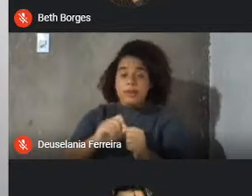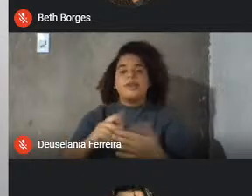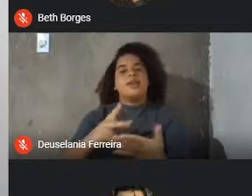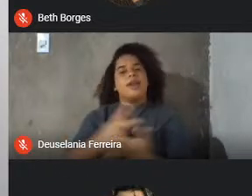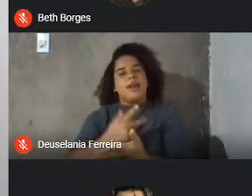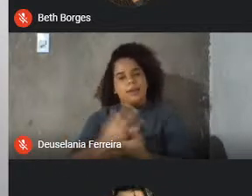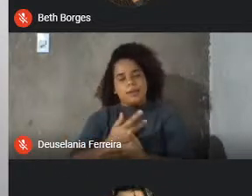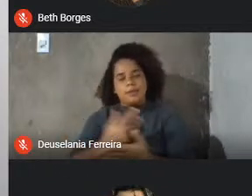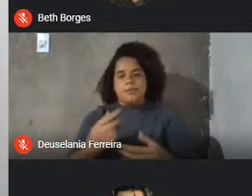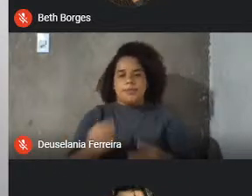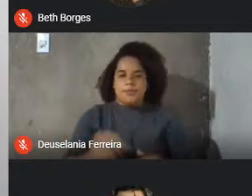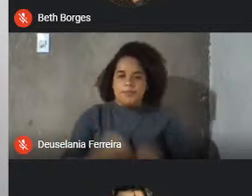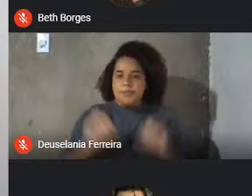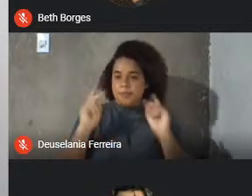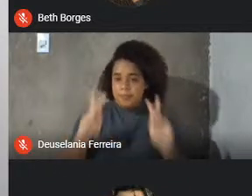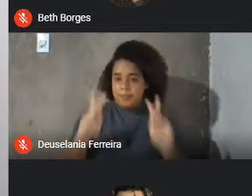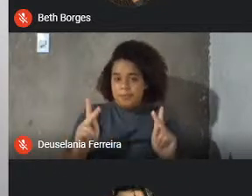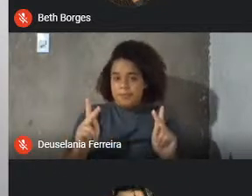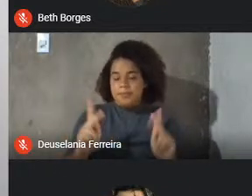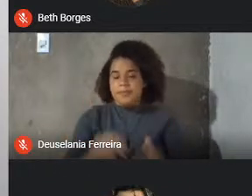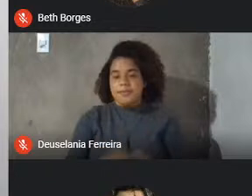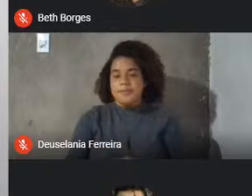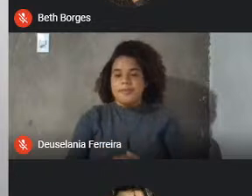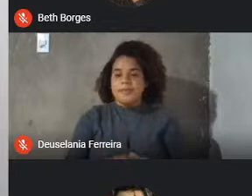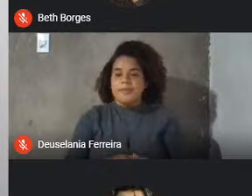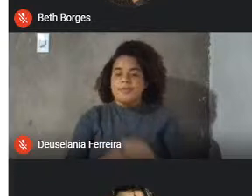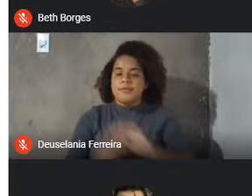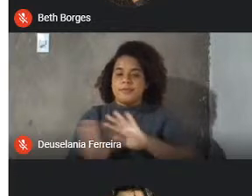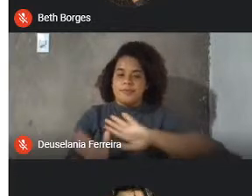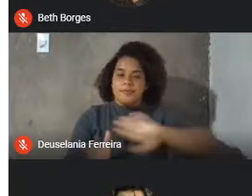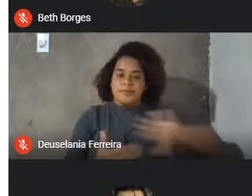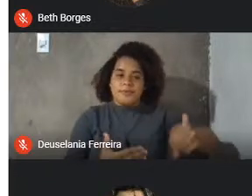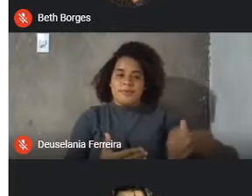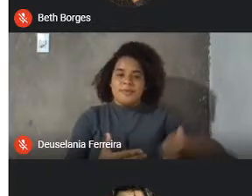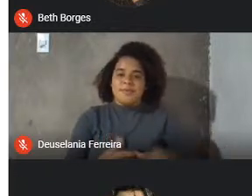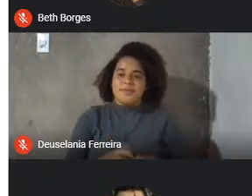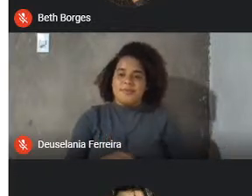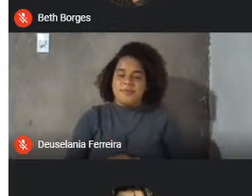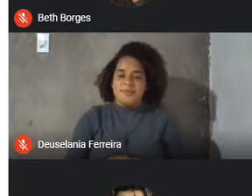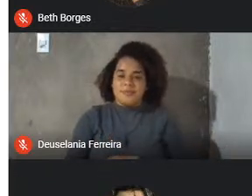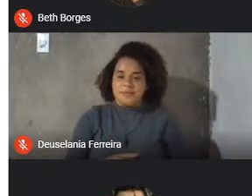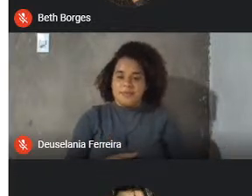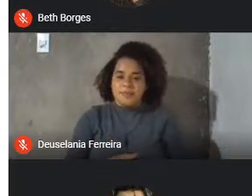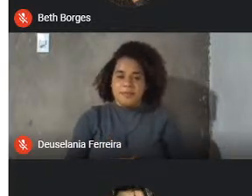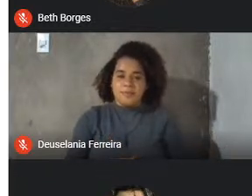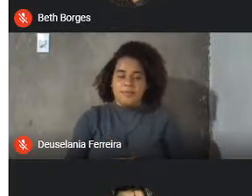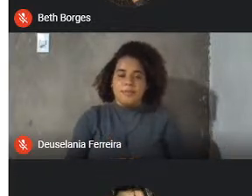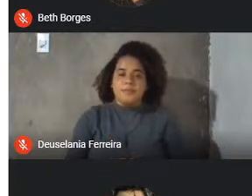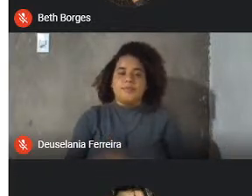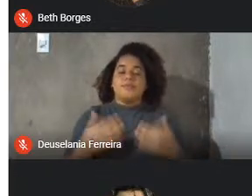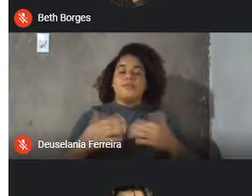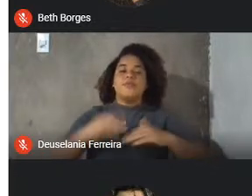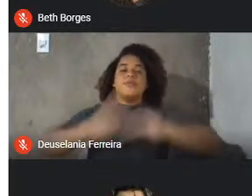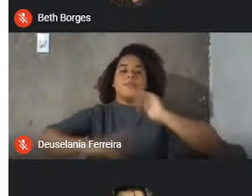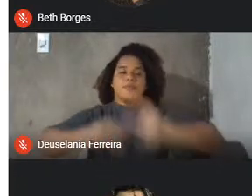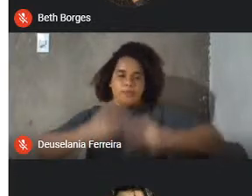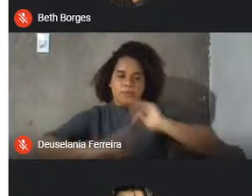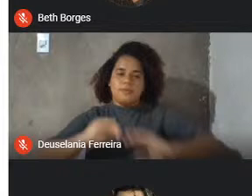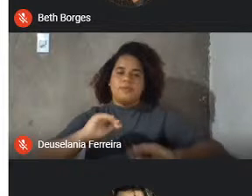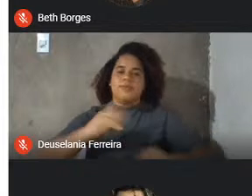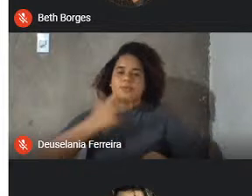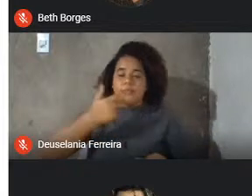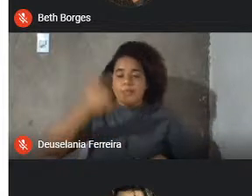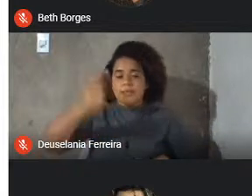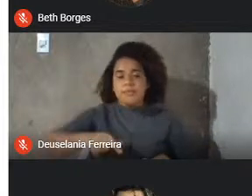indevida. Beleza, pessoal? Pode passar, Rafael? Então, as profissões regulamentadas, reforçando a